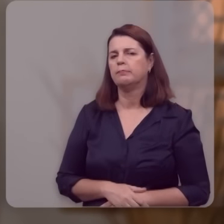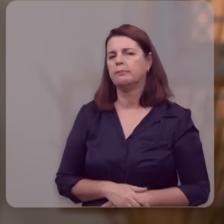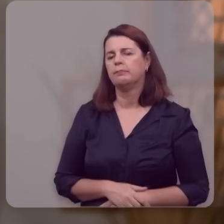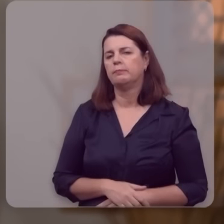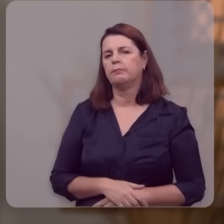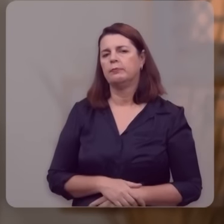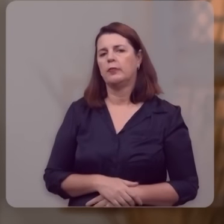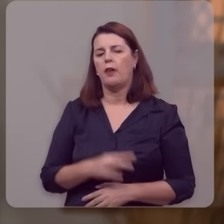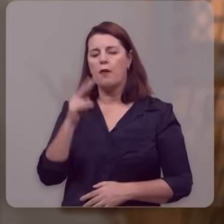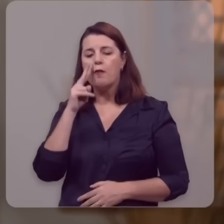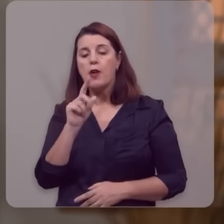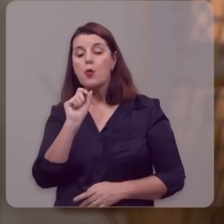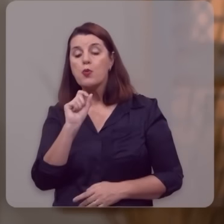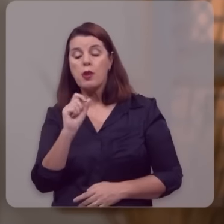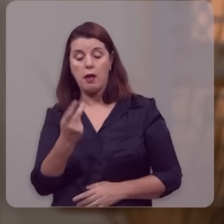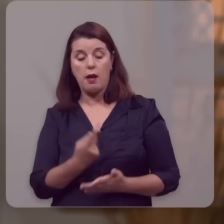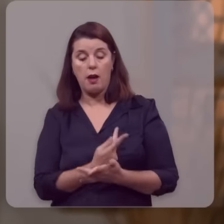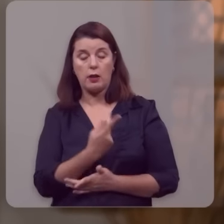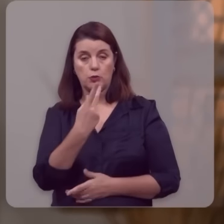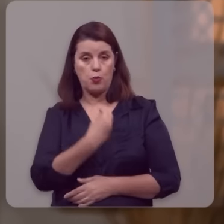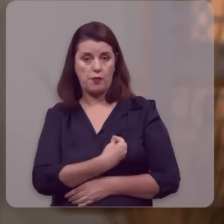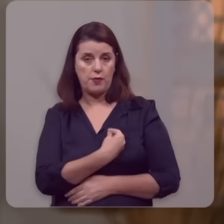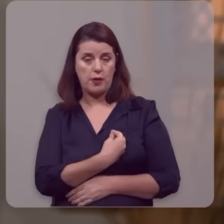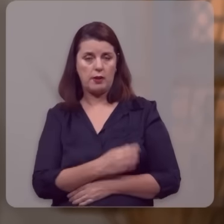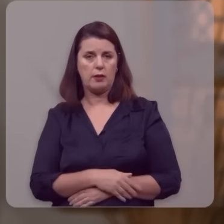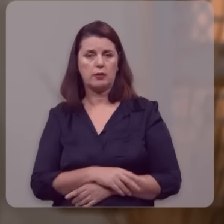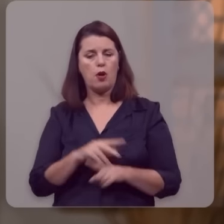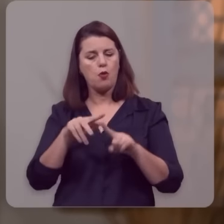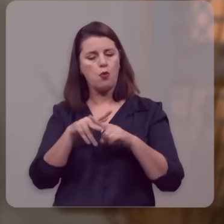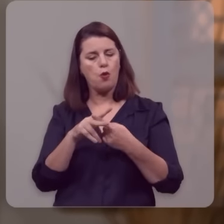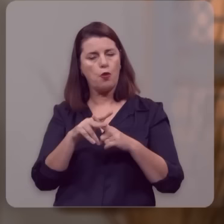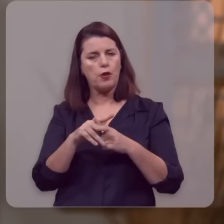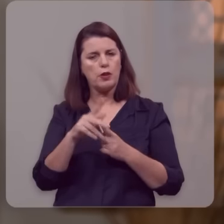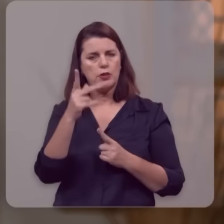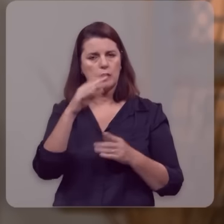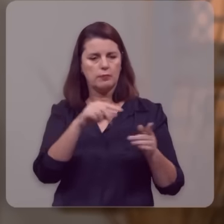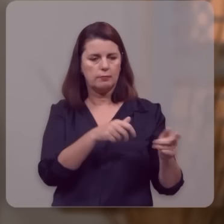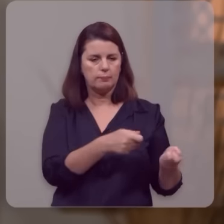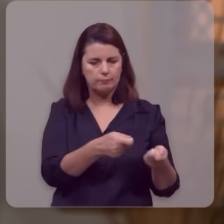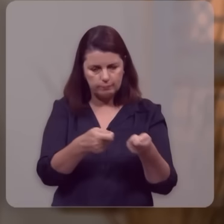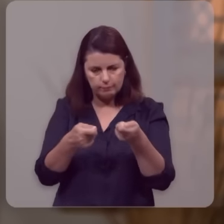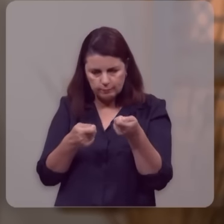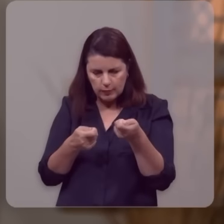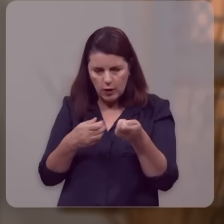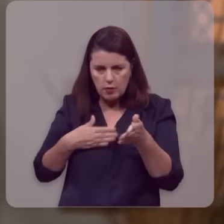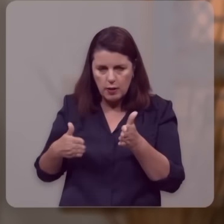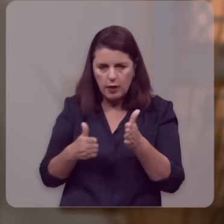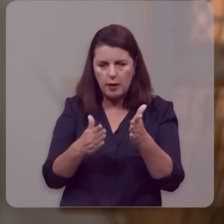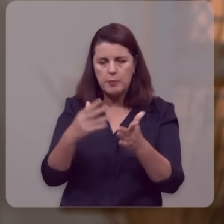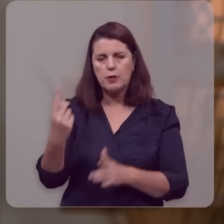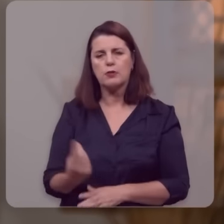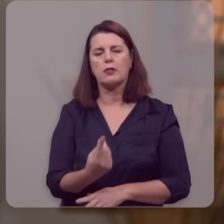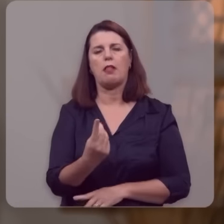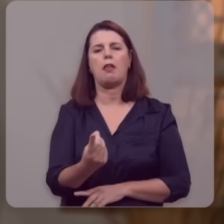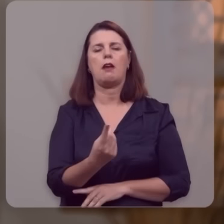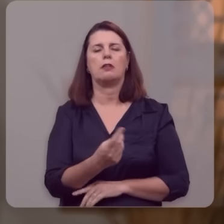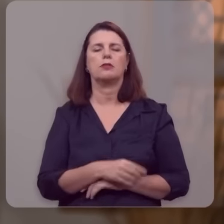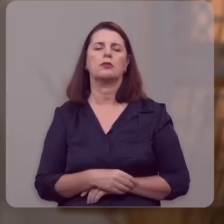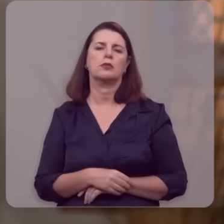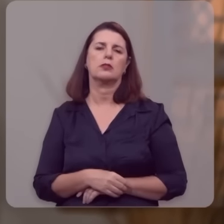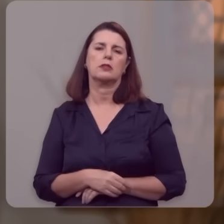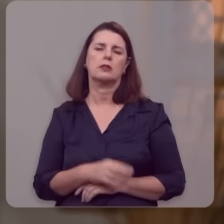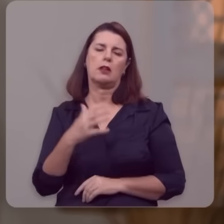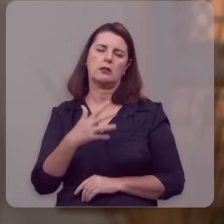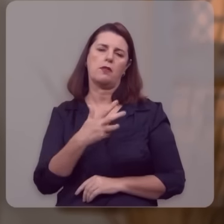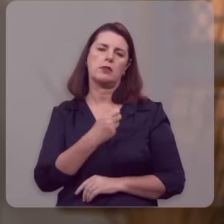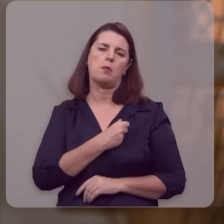ver aquilo que tá errado na sua vida corrigir a sua rota e conduzir você por caminhos eternos o